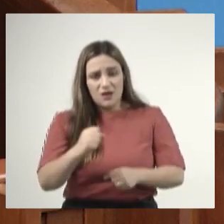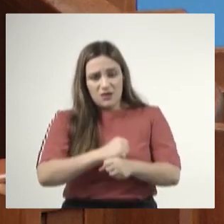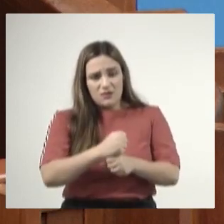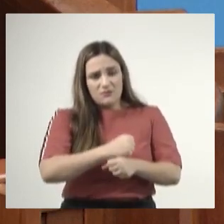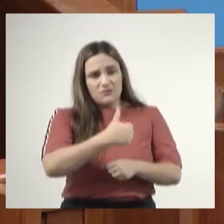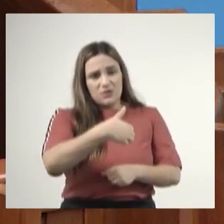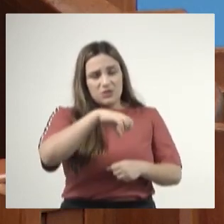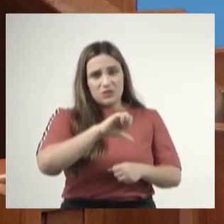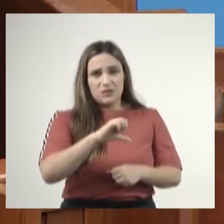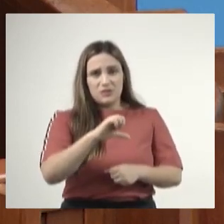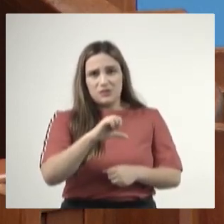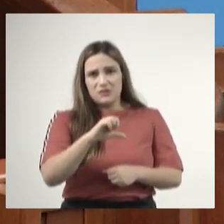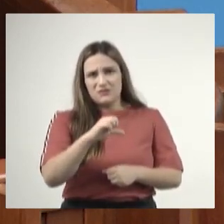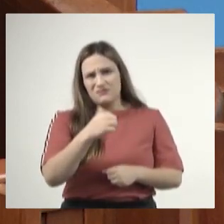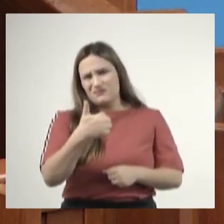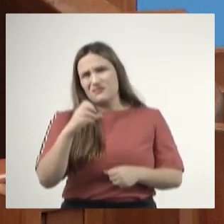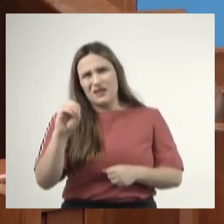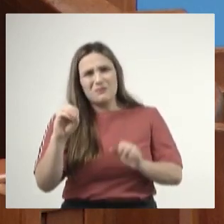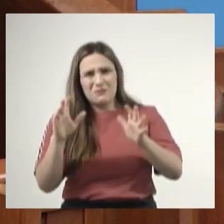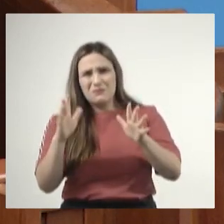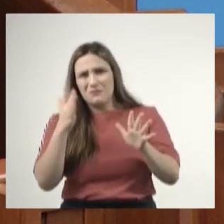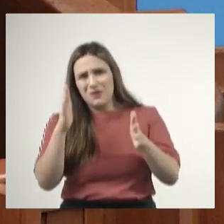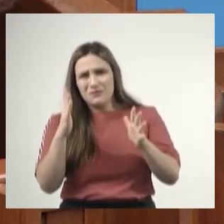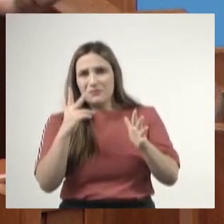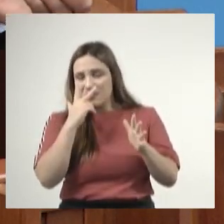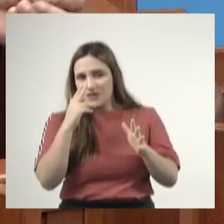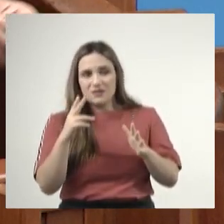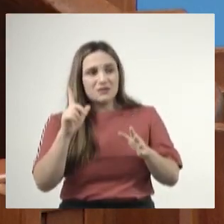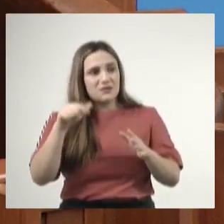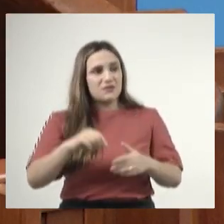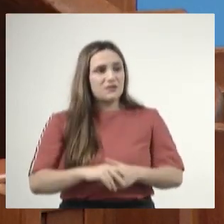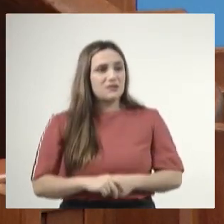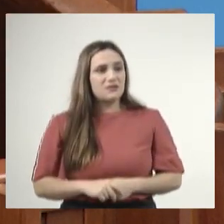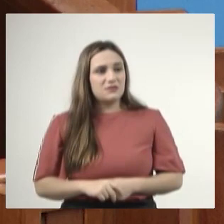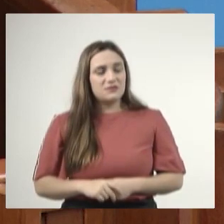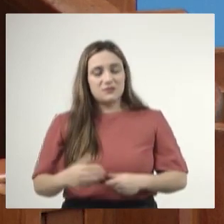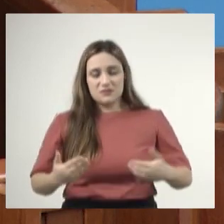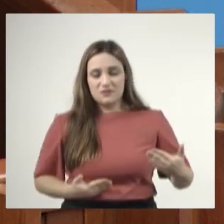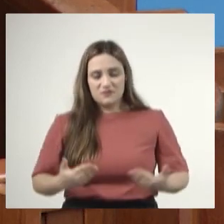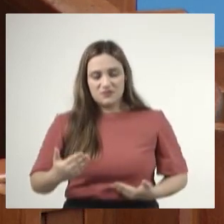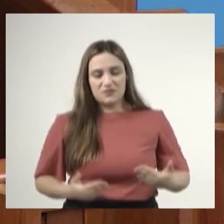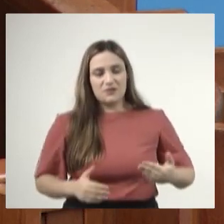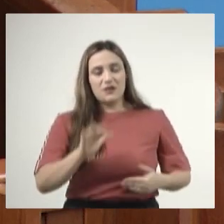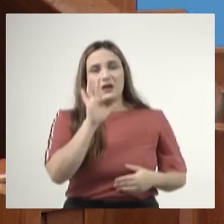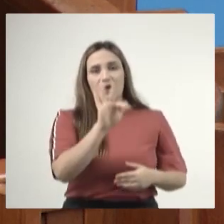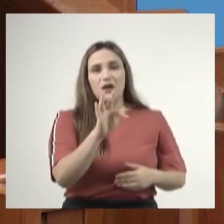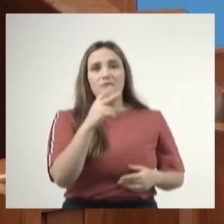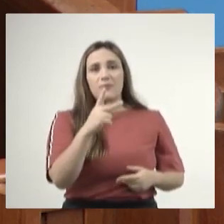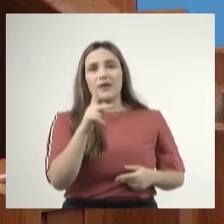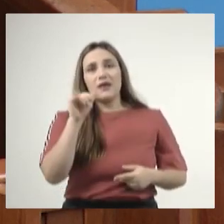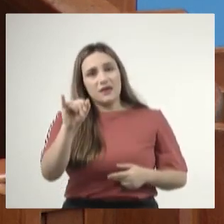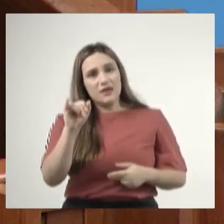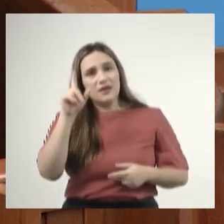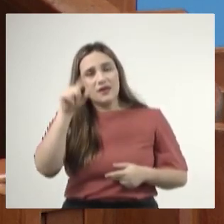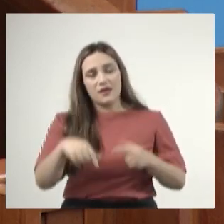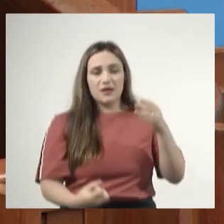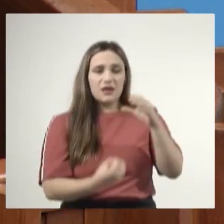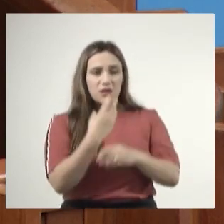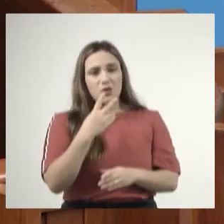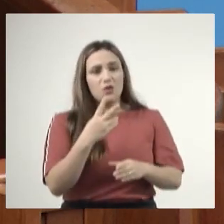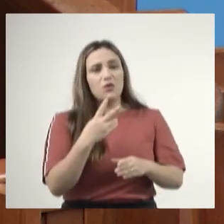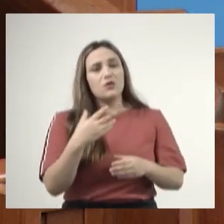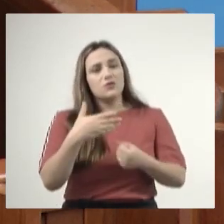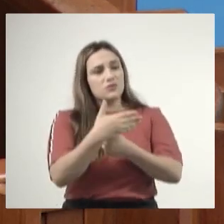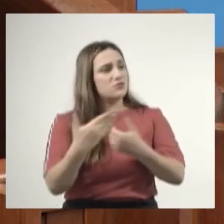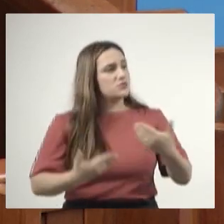1940, foi criado, em 1910, eu acho que foi criado o SPI, que era o Serviço de Proteção aos Índios. E